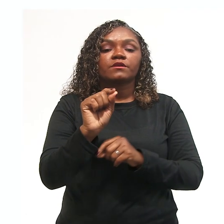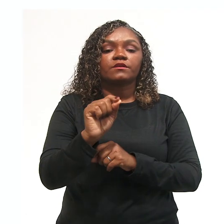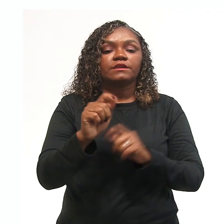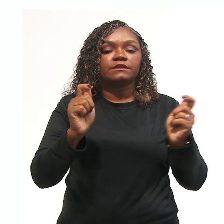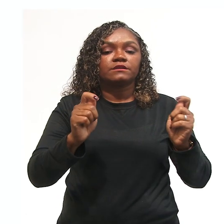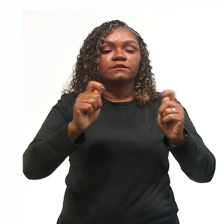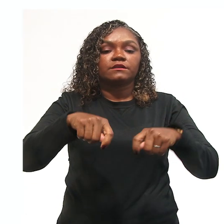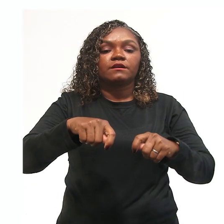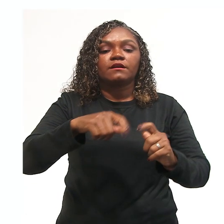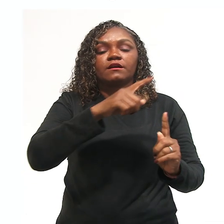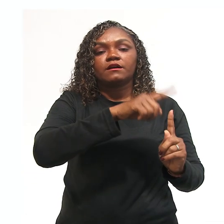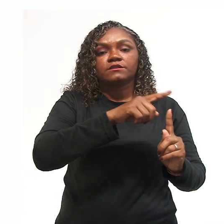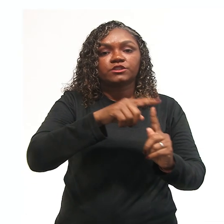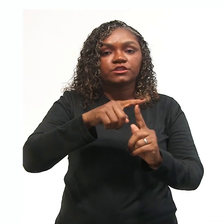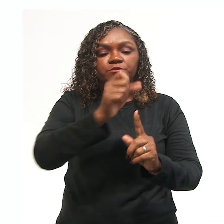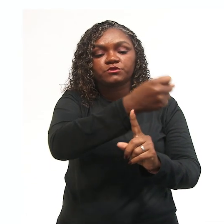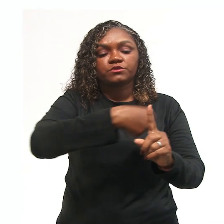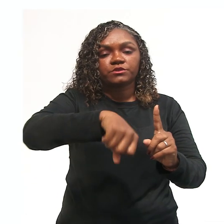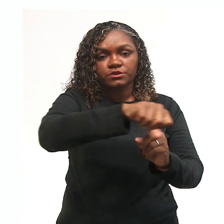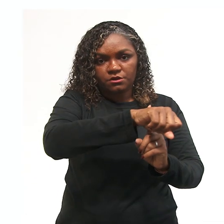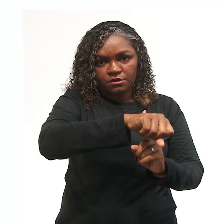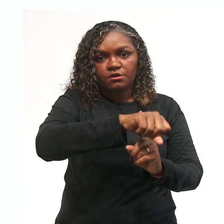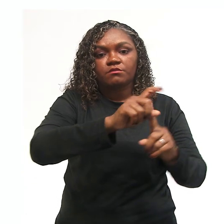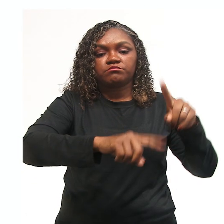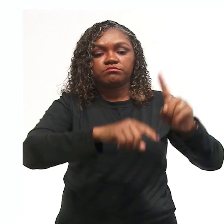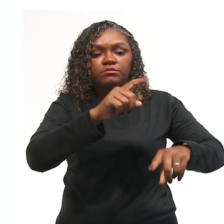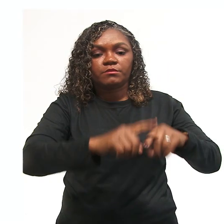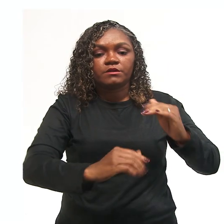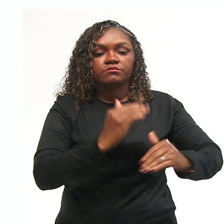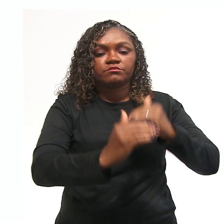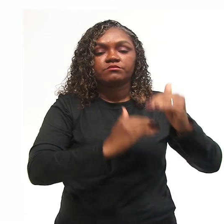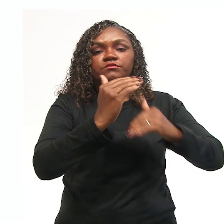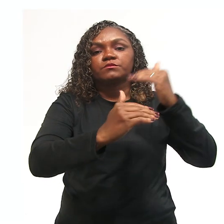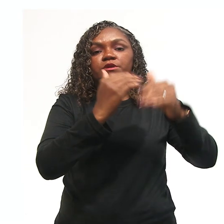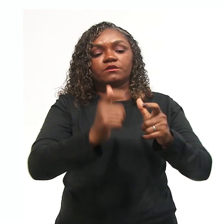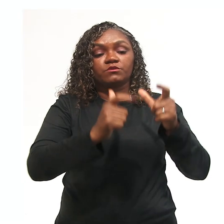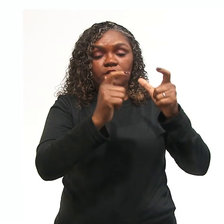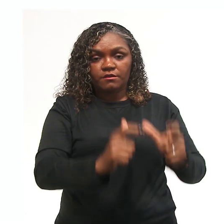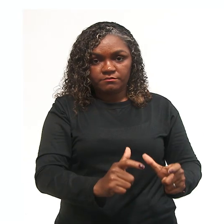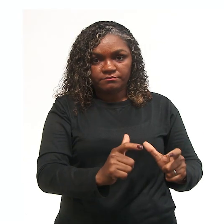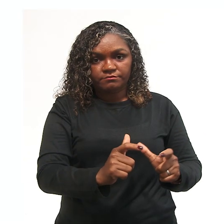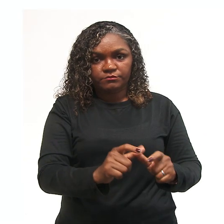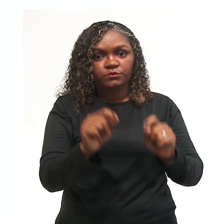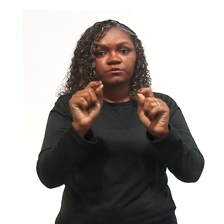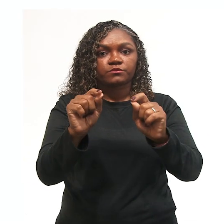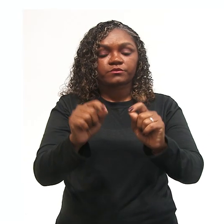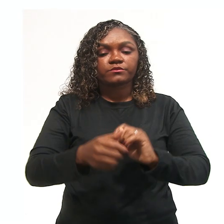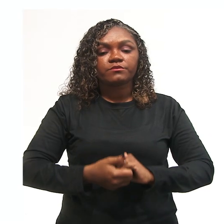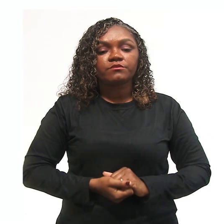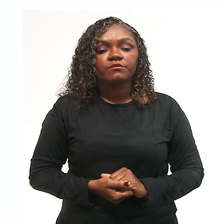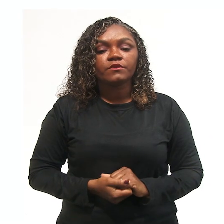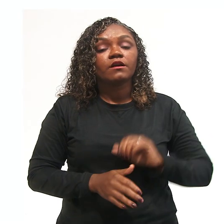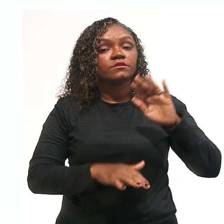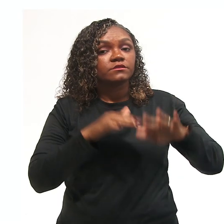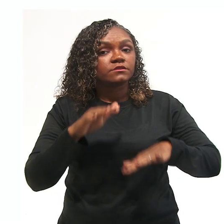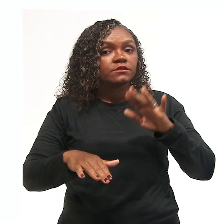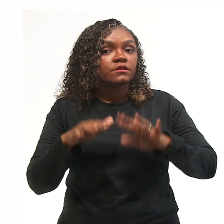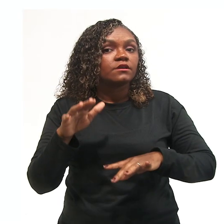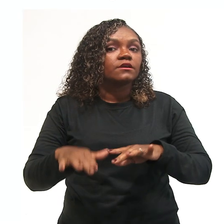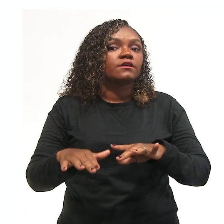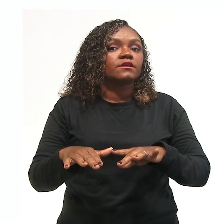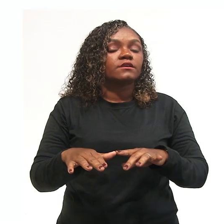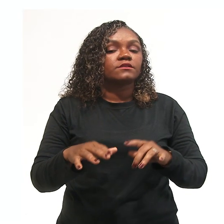gerar elementos sociais de desenvolvimento local. Ela pode